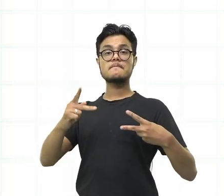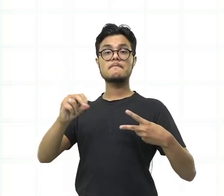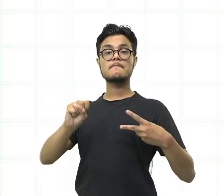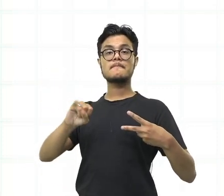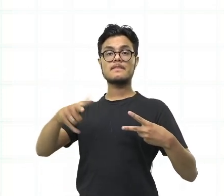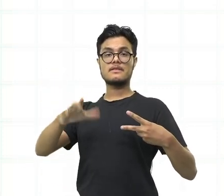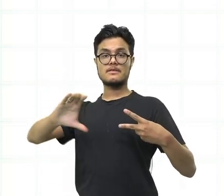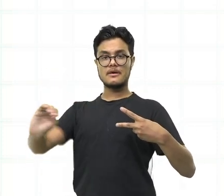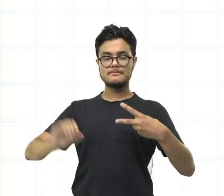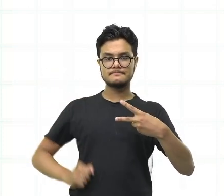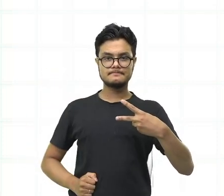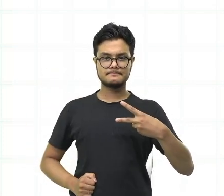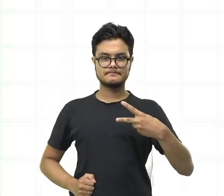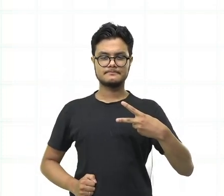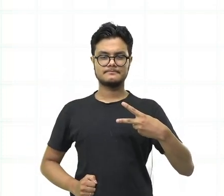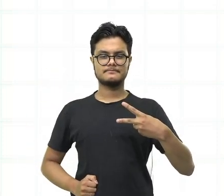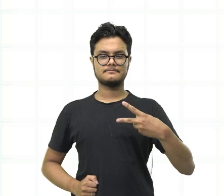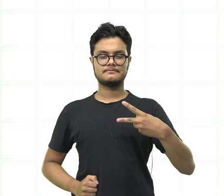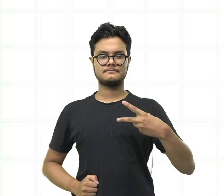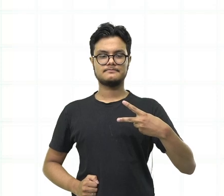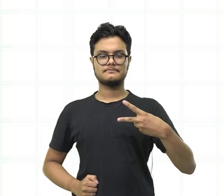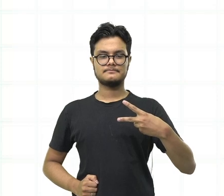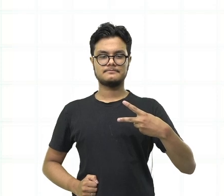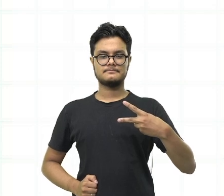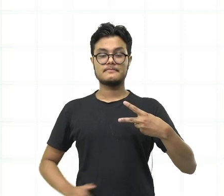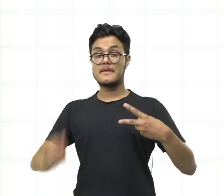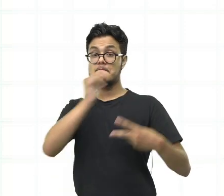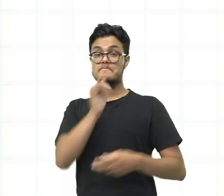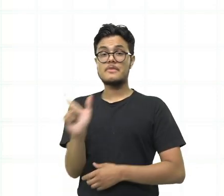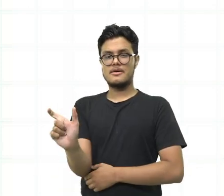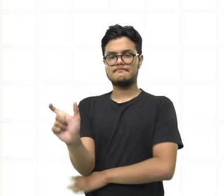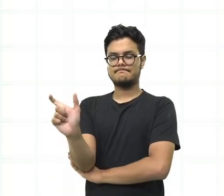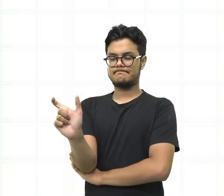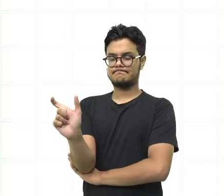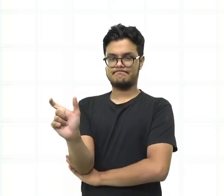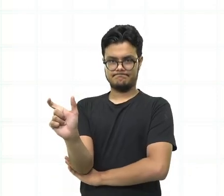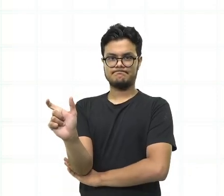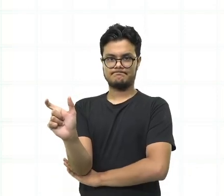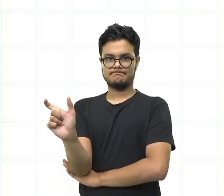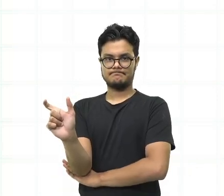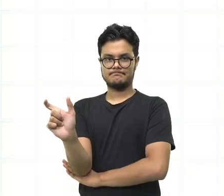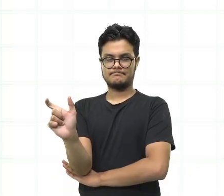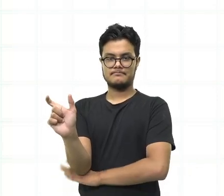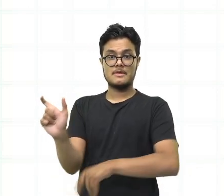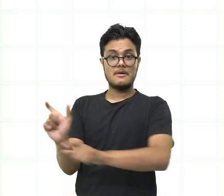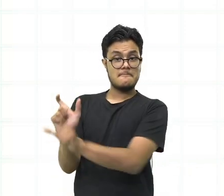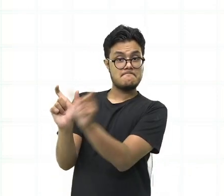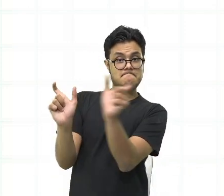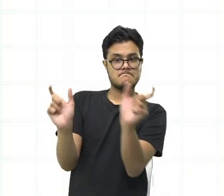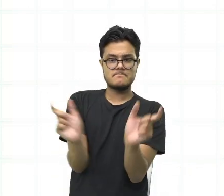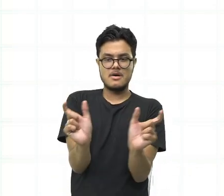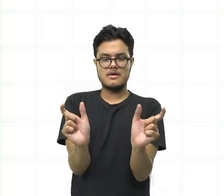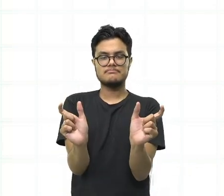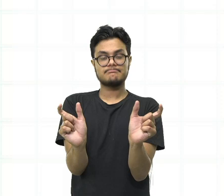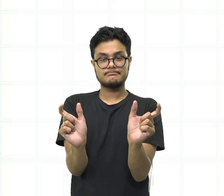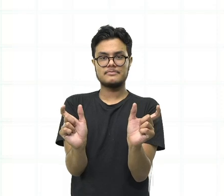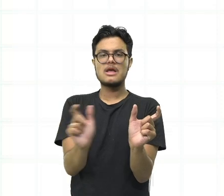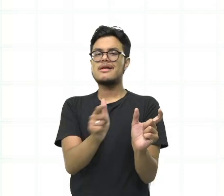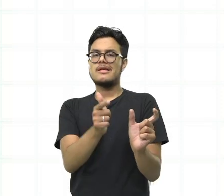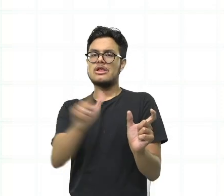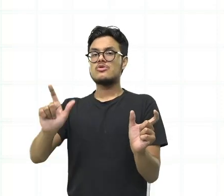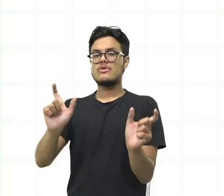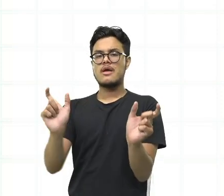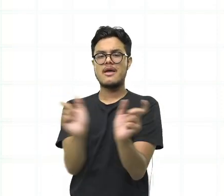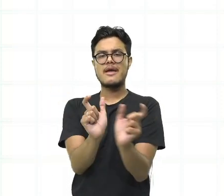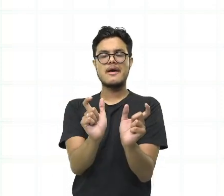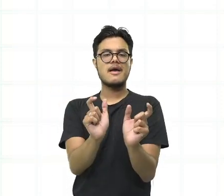Ó, a composição por justaposição ocorre quando dois ou mais radicais se unem sem acréscimo